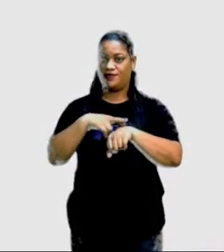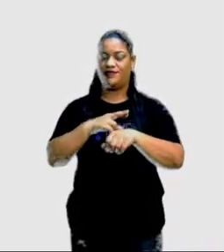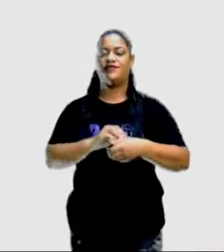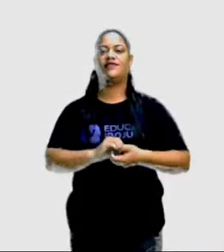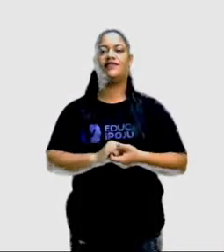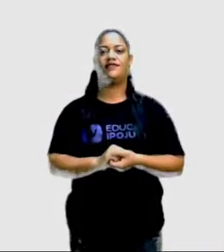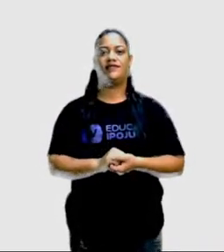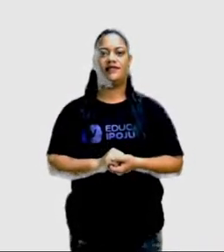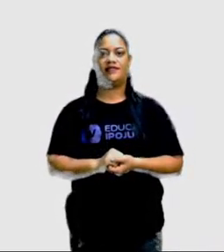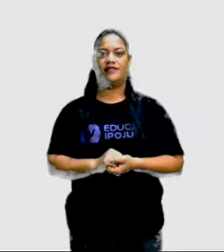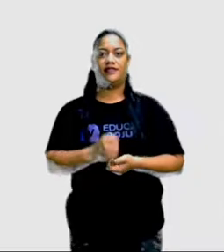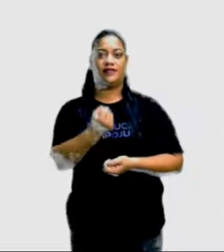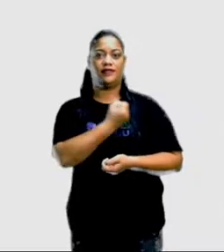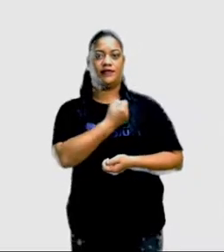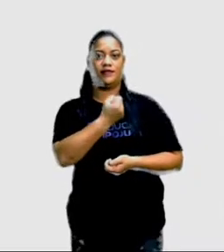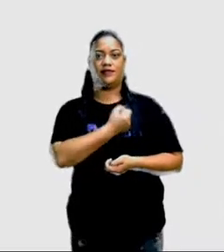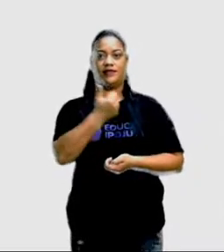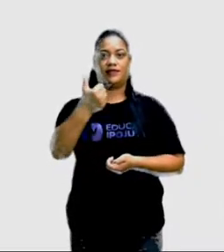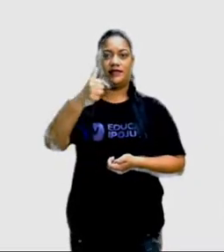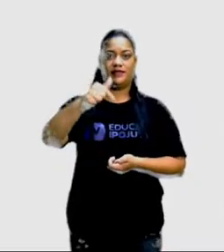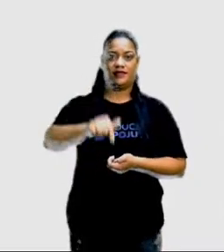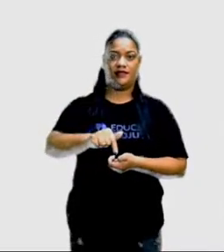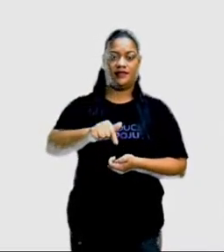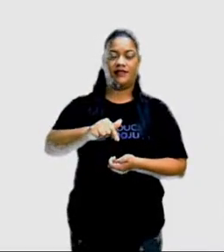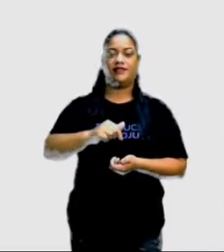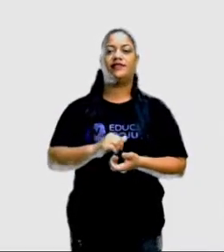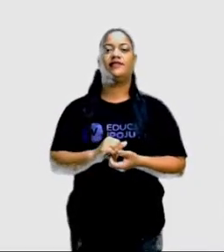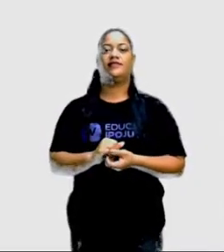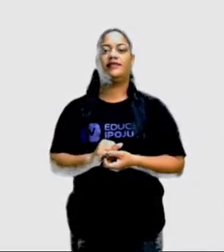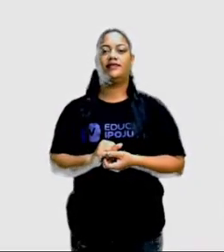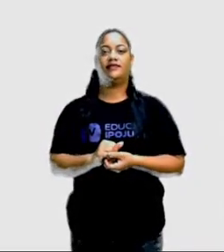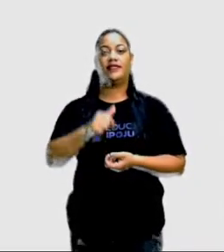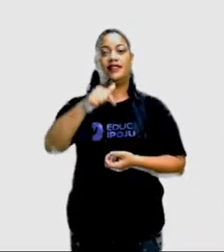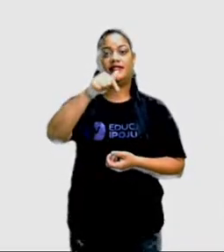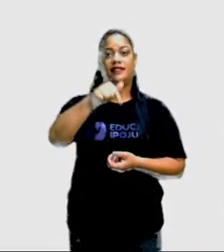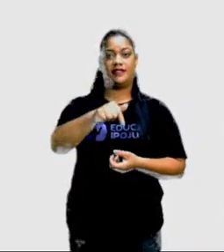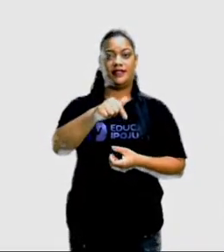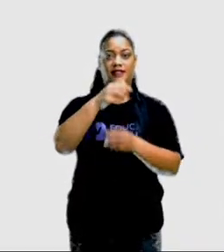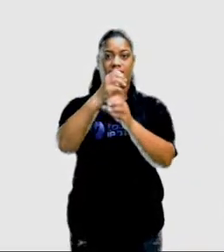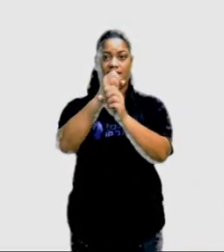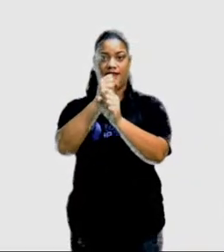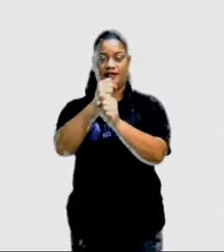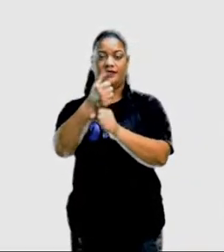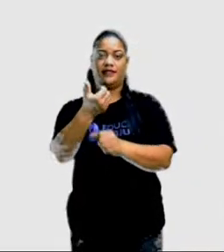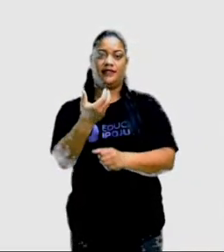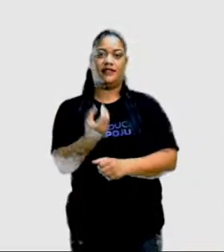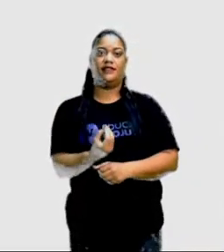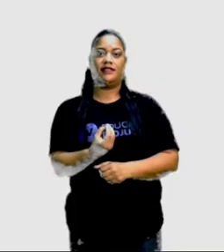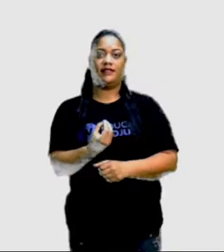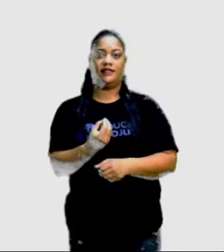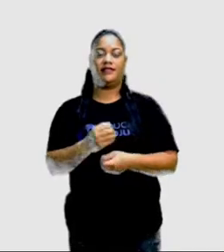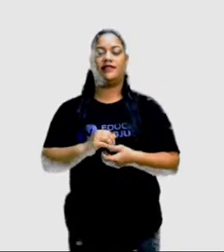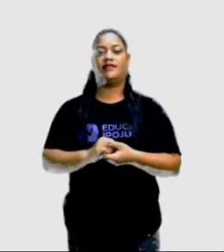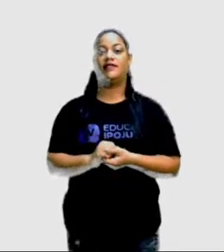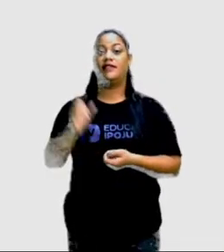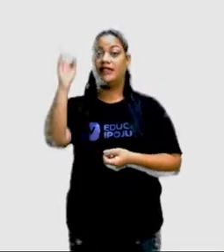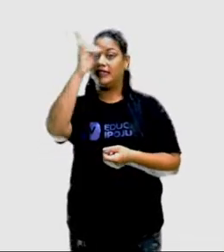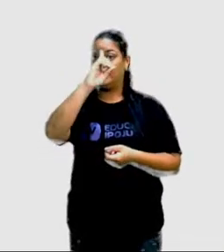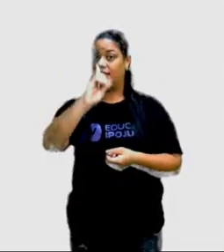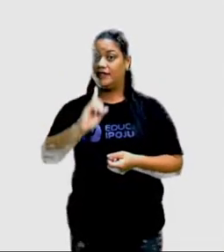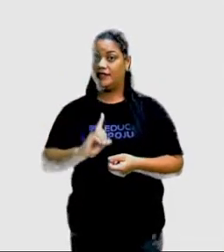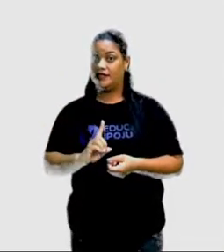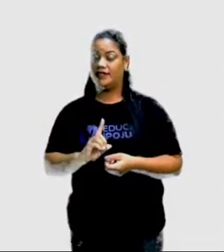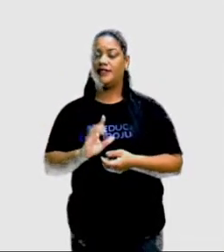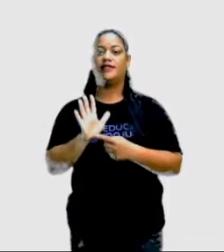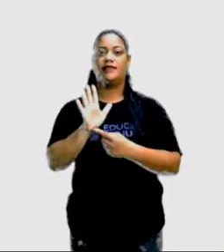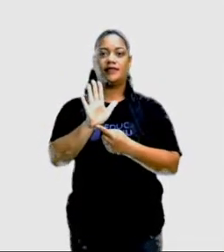traz também que o número 17, a soma é 7 mais 10. E a coruja amarela